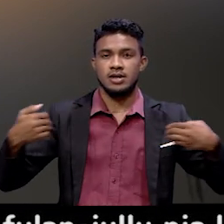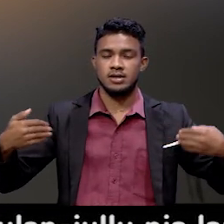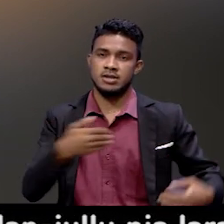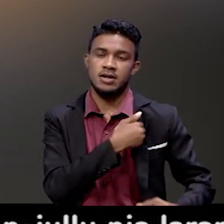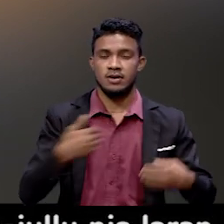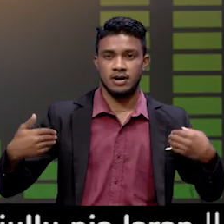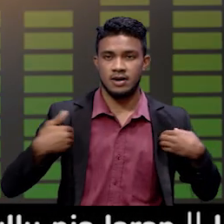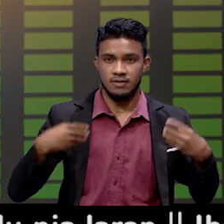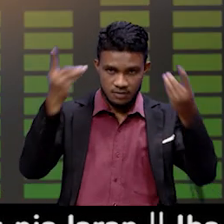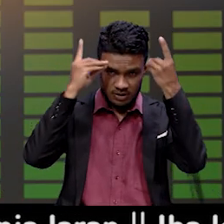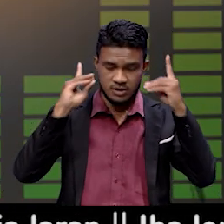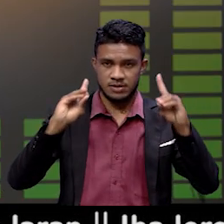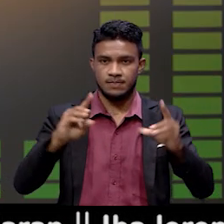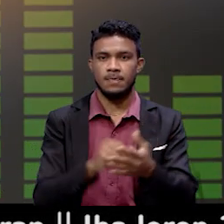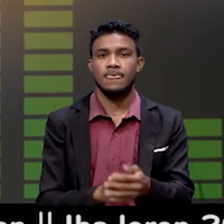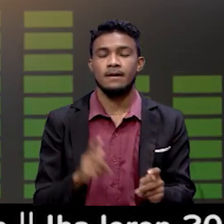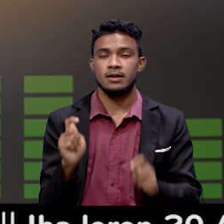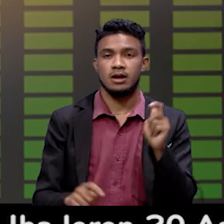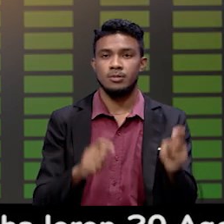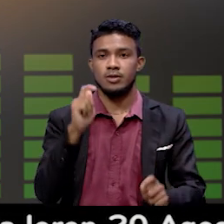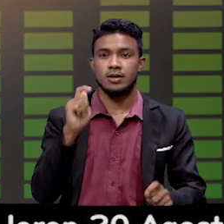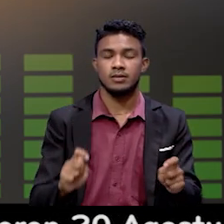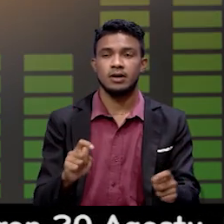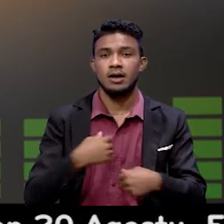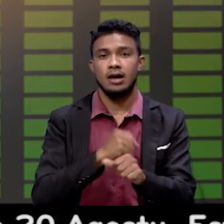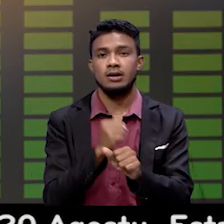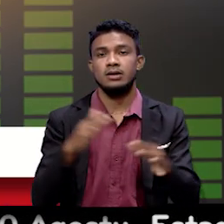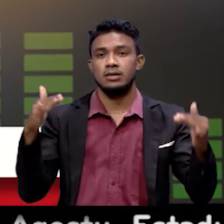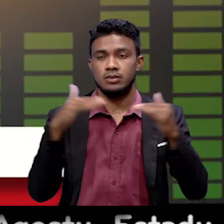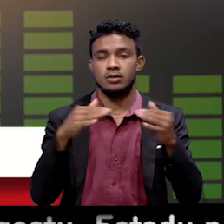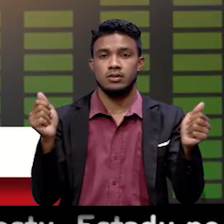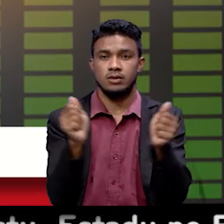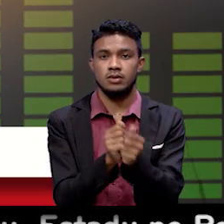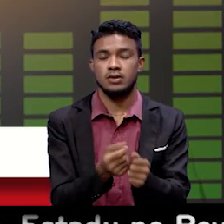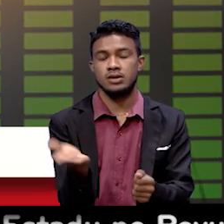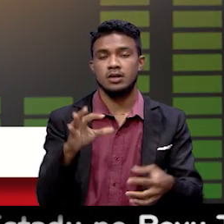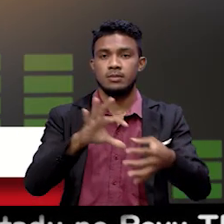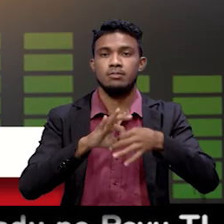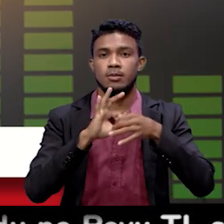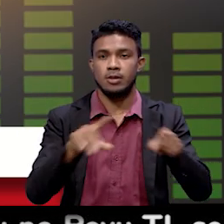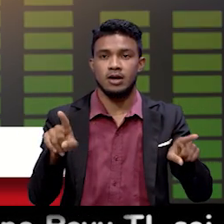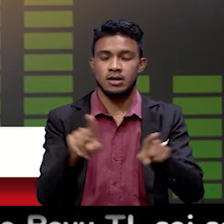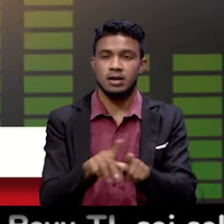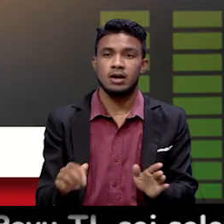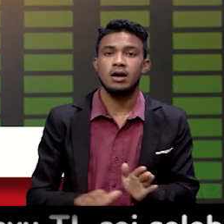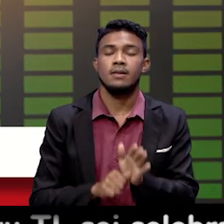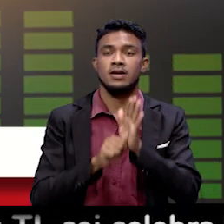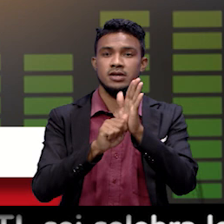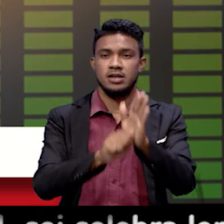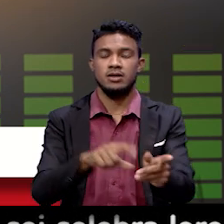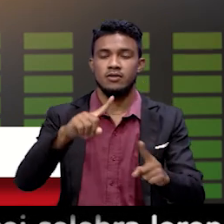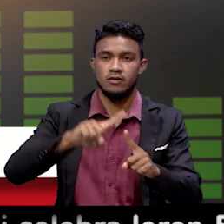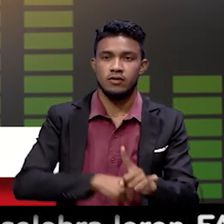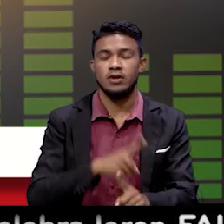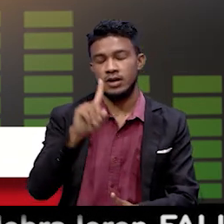segredo justiça. Tribunal aplica medida de coação nebe que va ao cliente maka. A presença periódica cada fula na